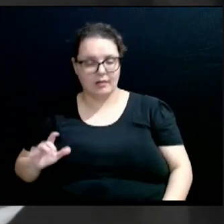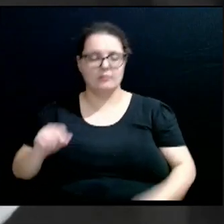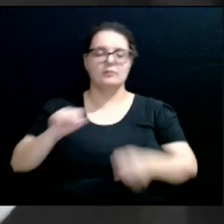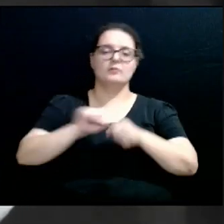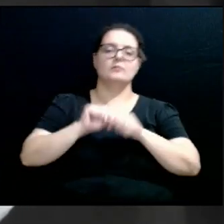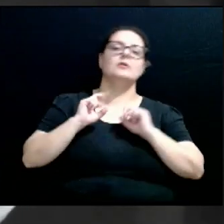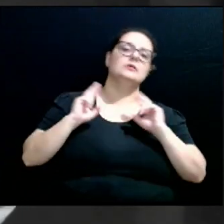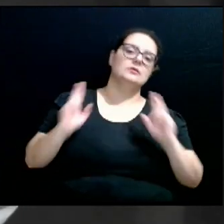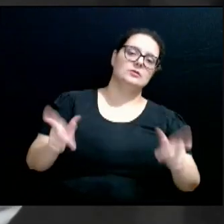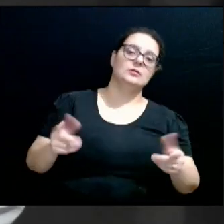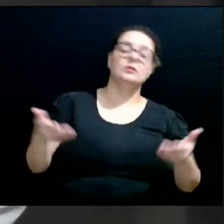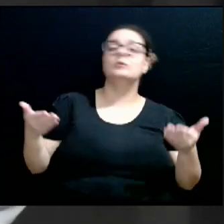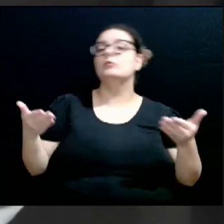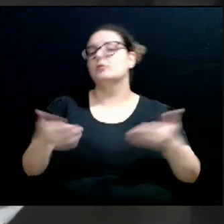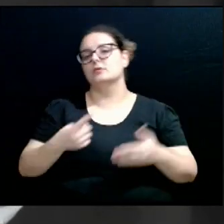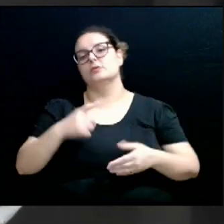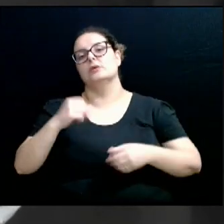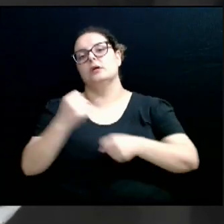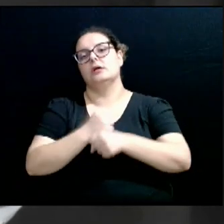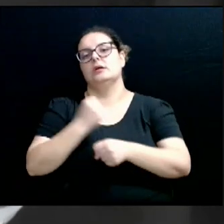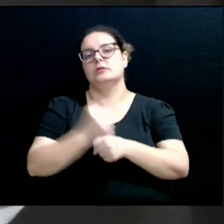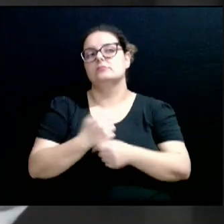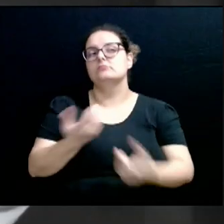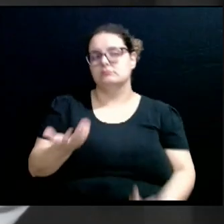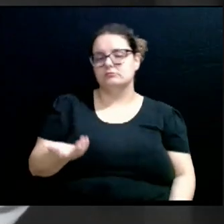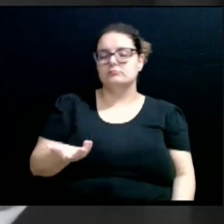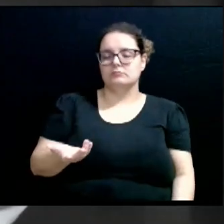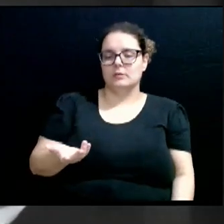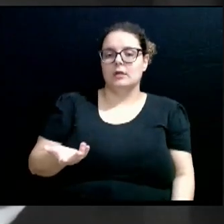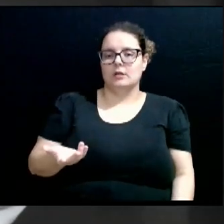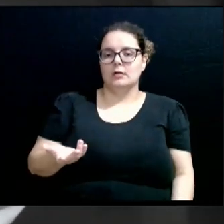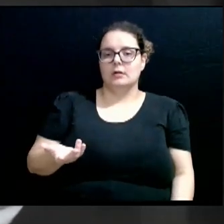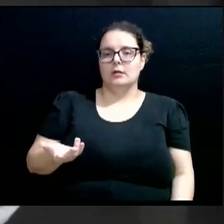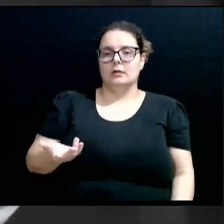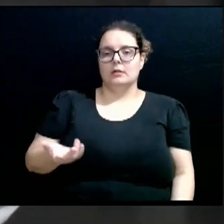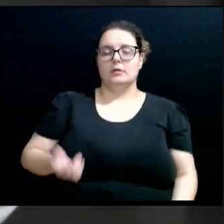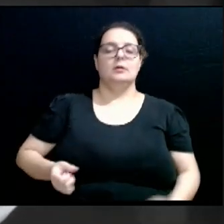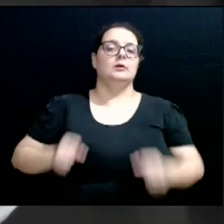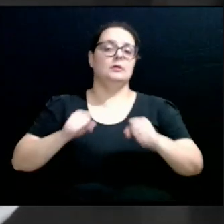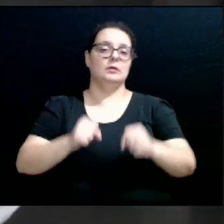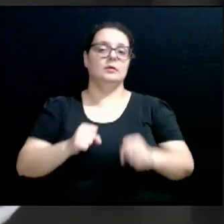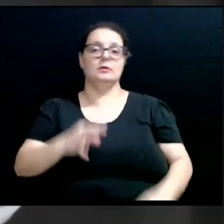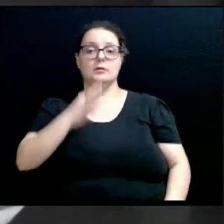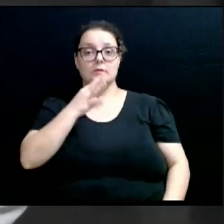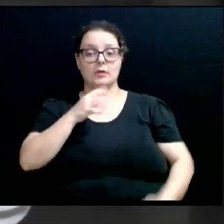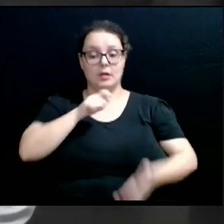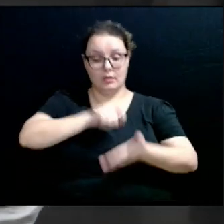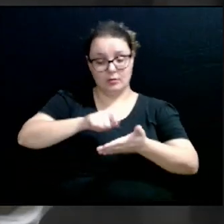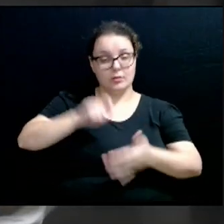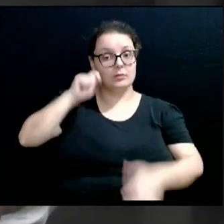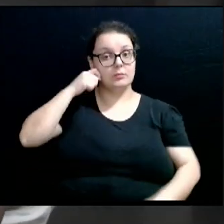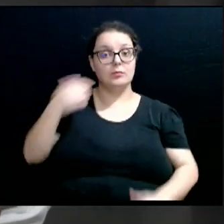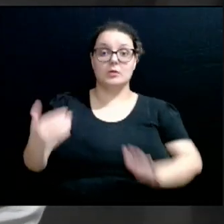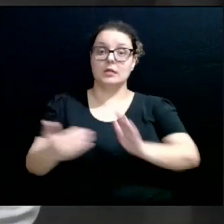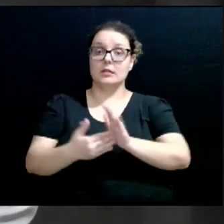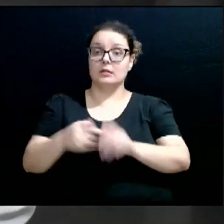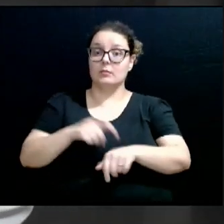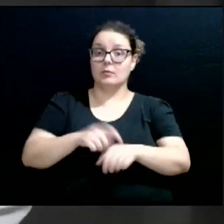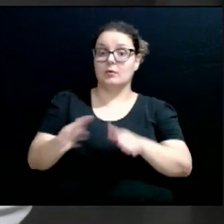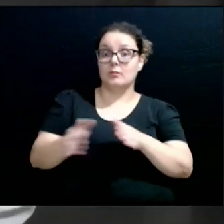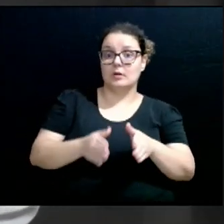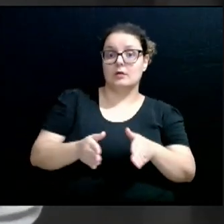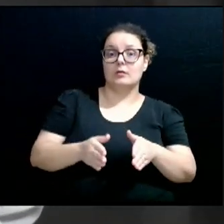há 10 anos, vamos dizer assim, e a gente poder conhecer autores negros, porque até então a gente tinha muitos autores